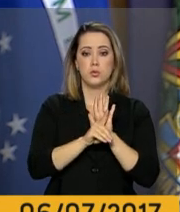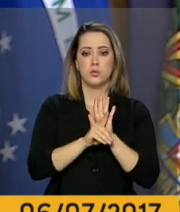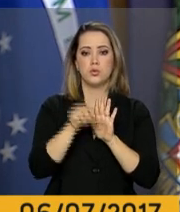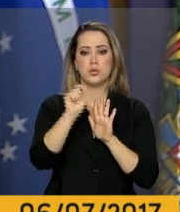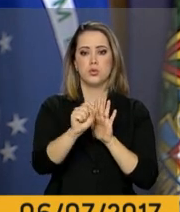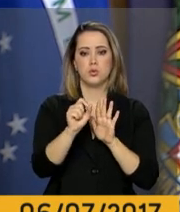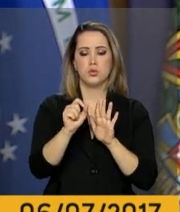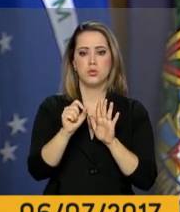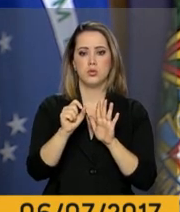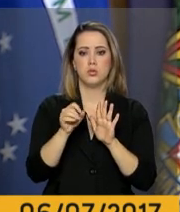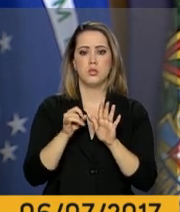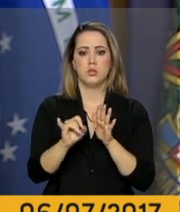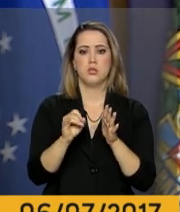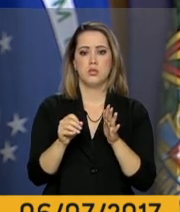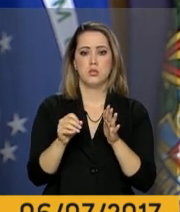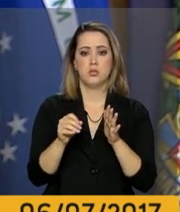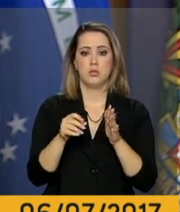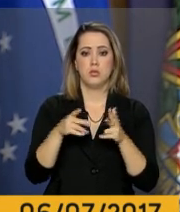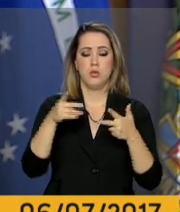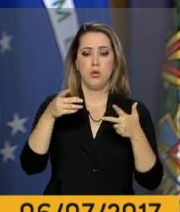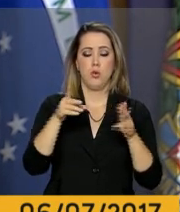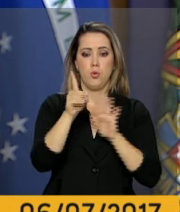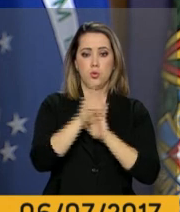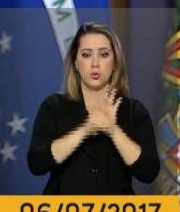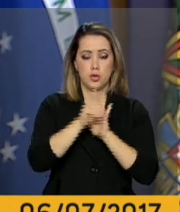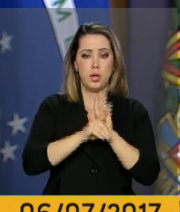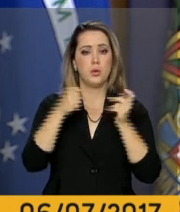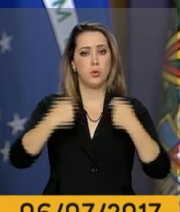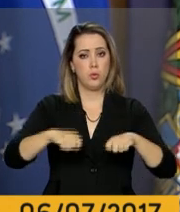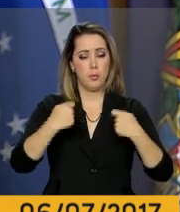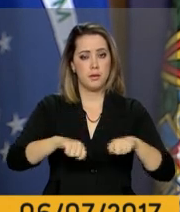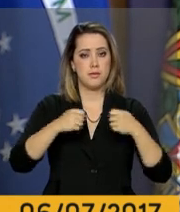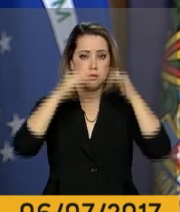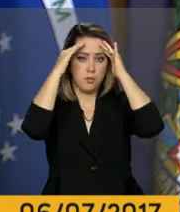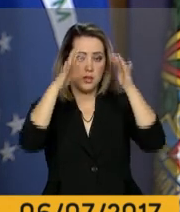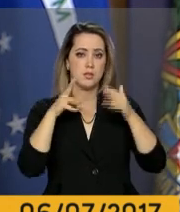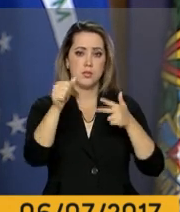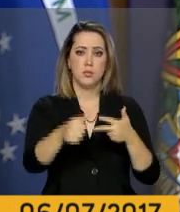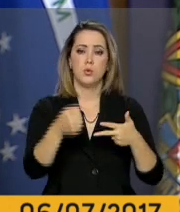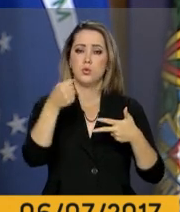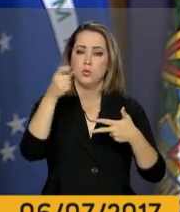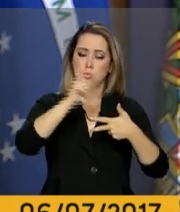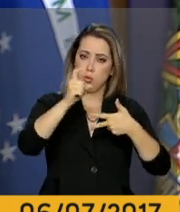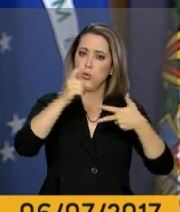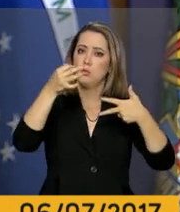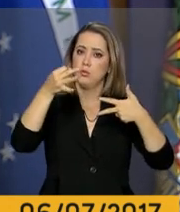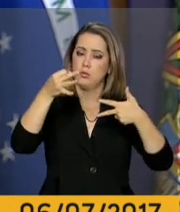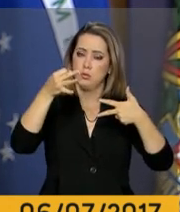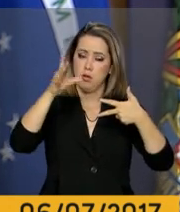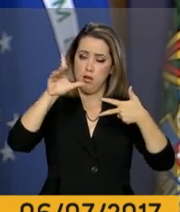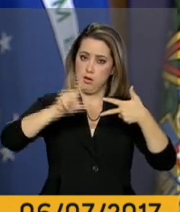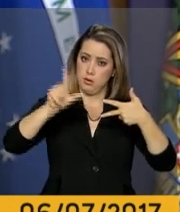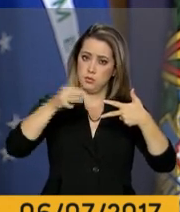de conhecida por todos os órgãos do poder então eu insisto muito peço mais uma vez que